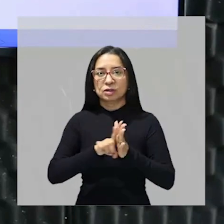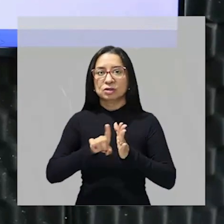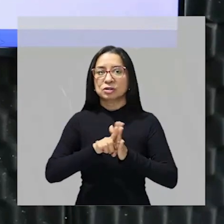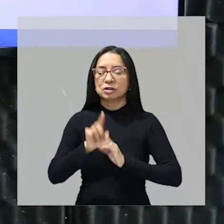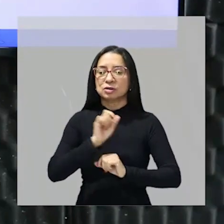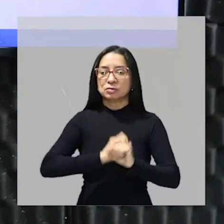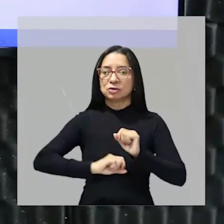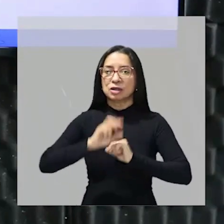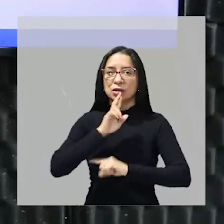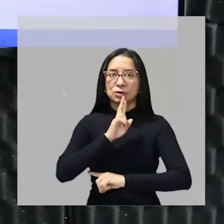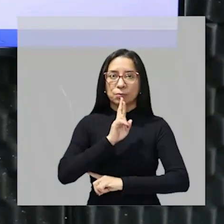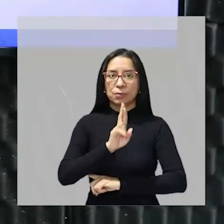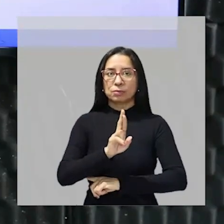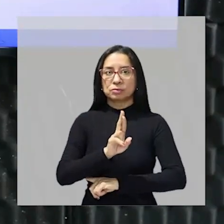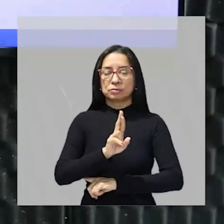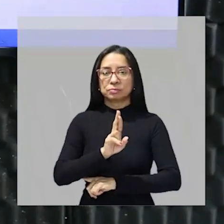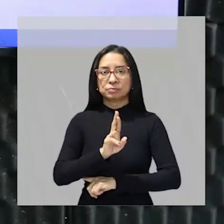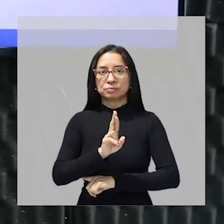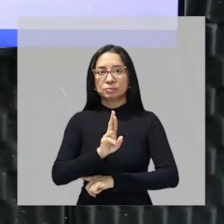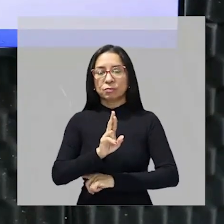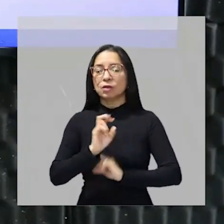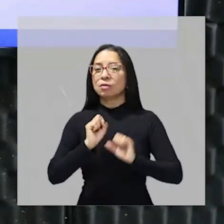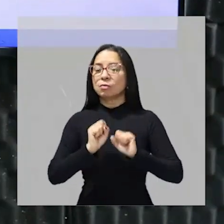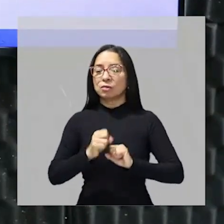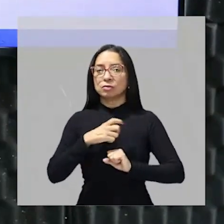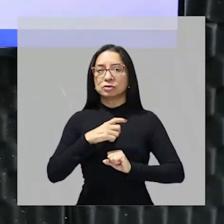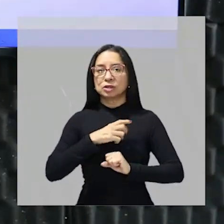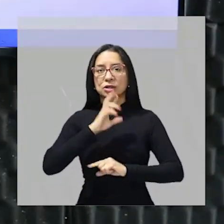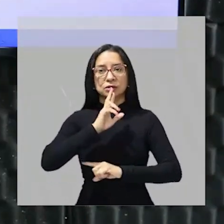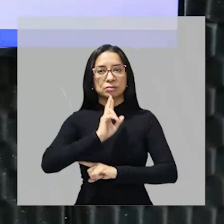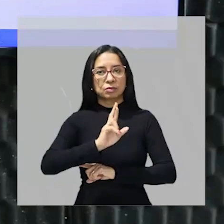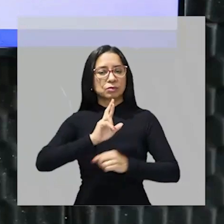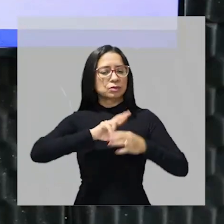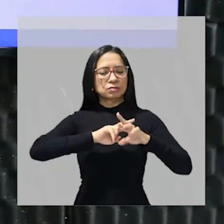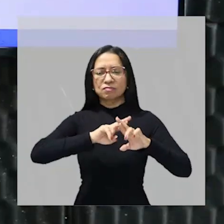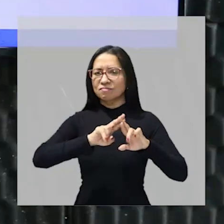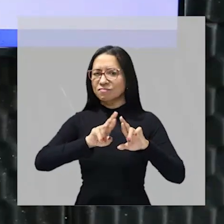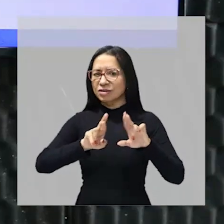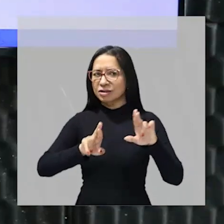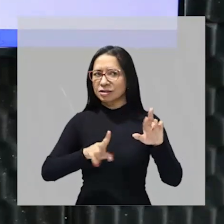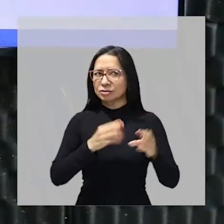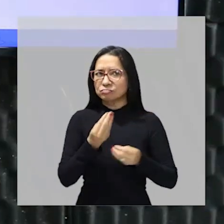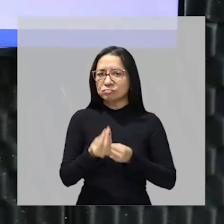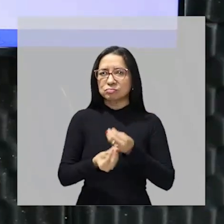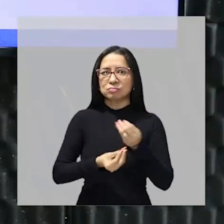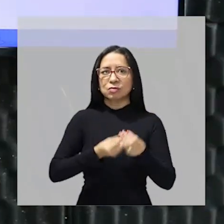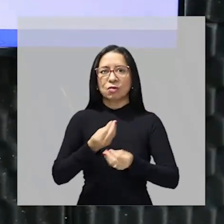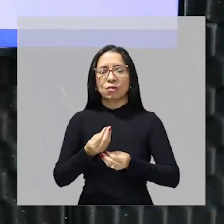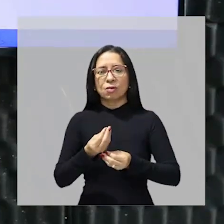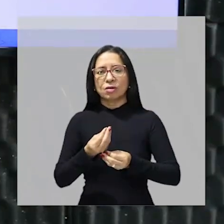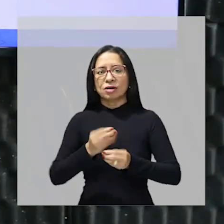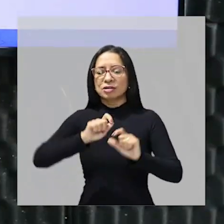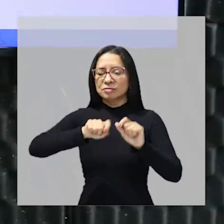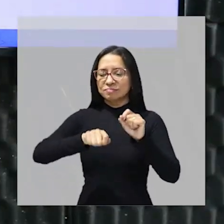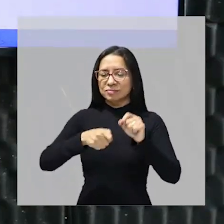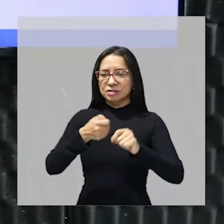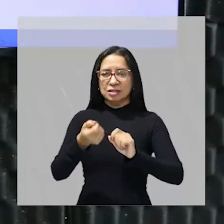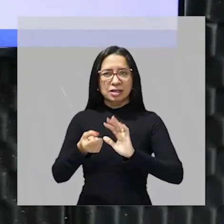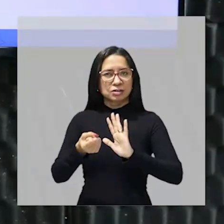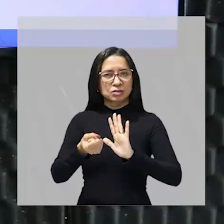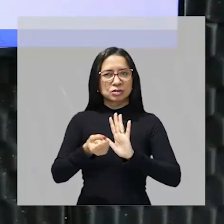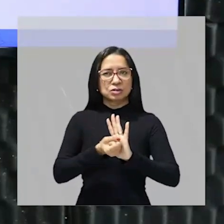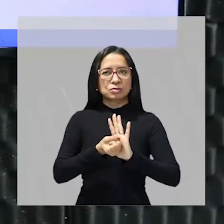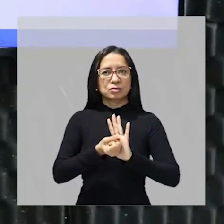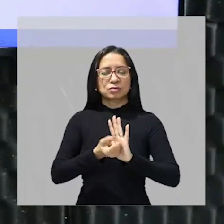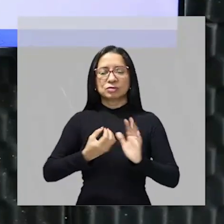das respostas, né? Você pode ter respostas de várias formas, né? Sinais, através de sinais da nossa